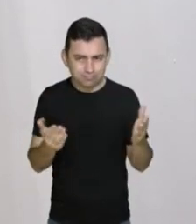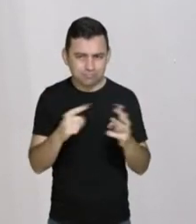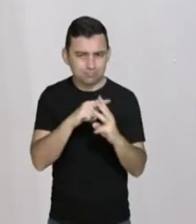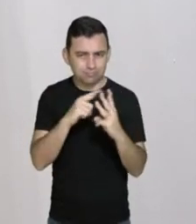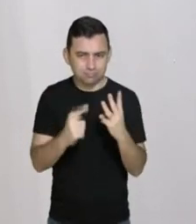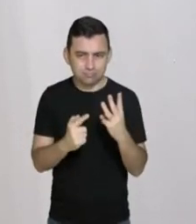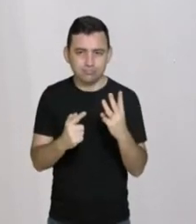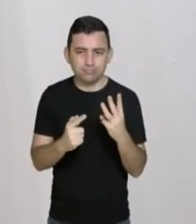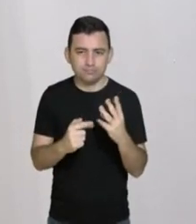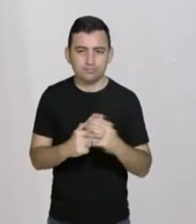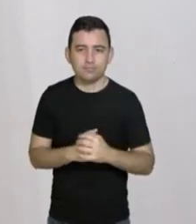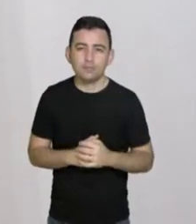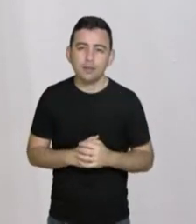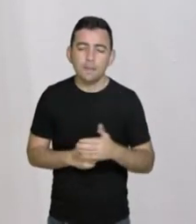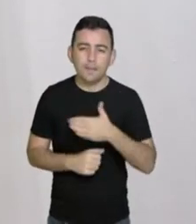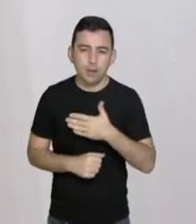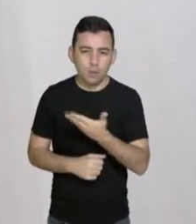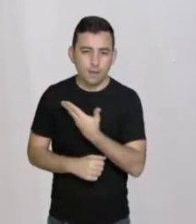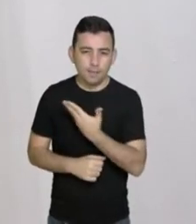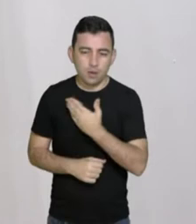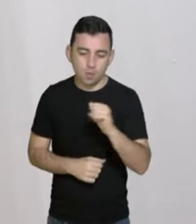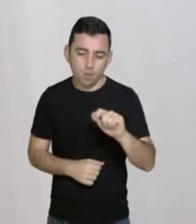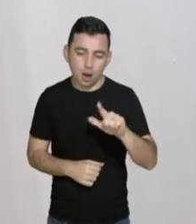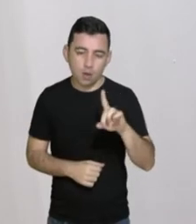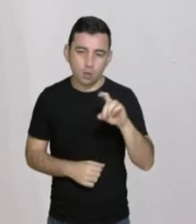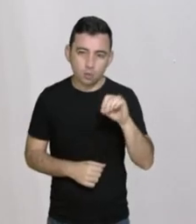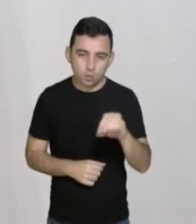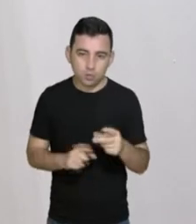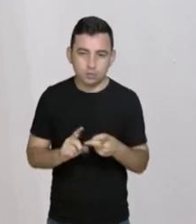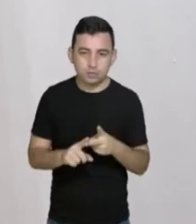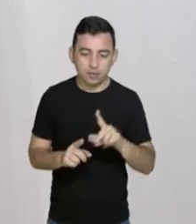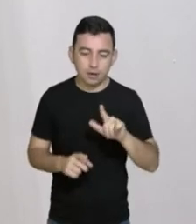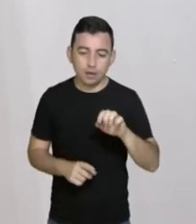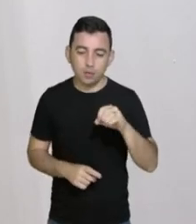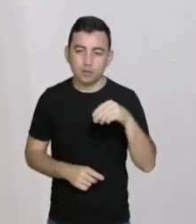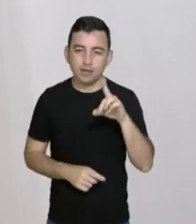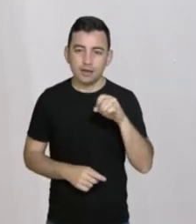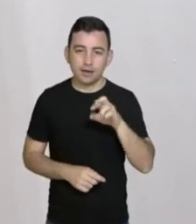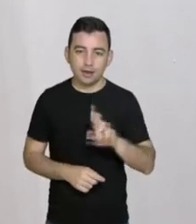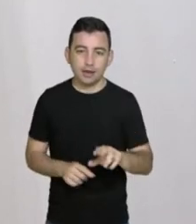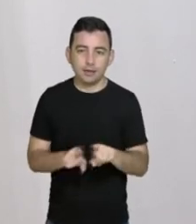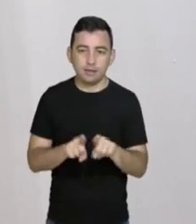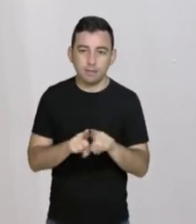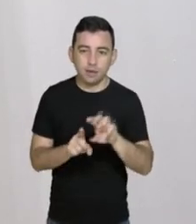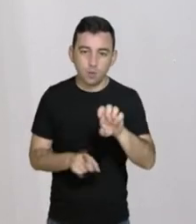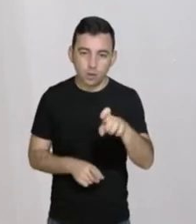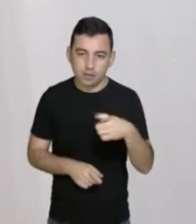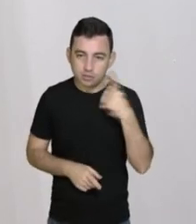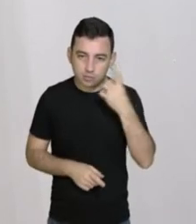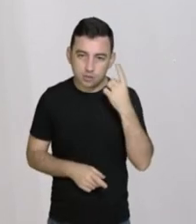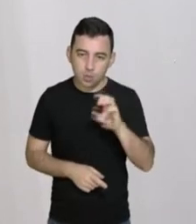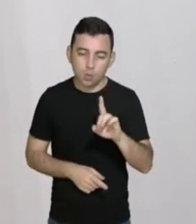que é o meu amigo Aldo Rosa, meu amigo Leodegar Tiskoski e o ex-deputado Comim.